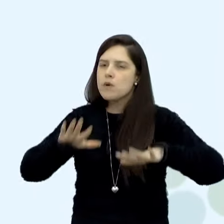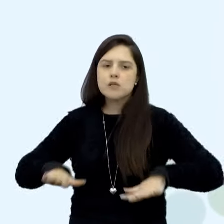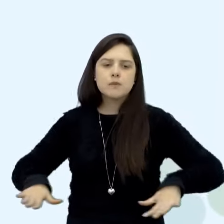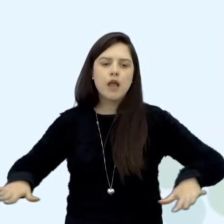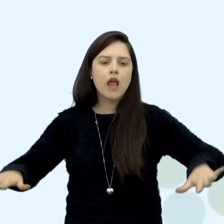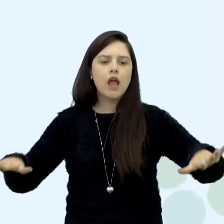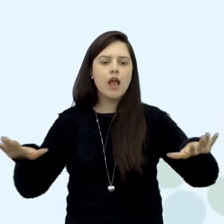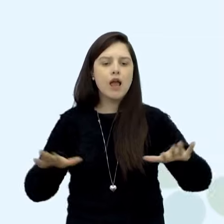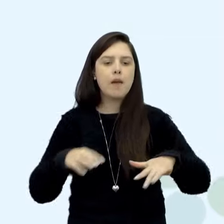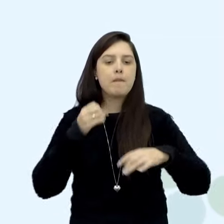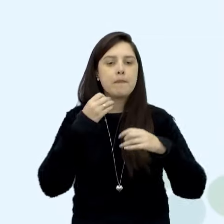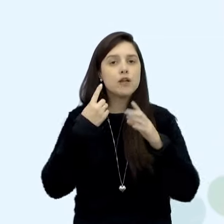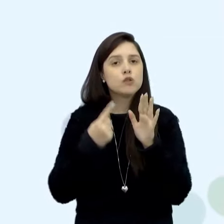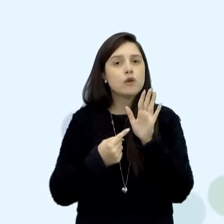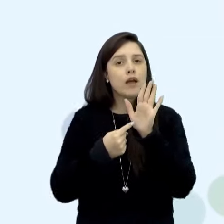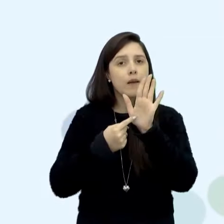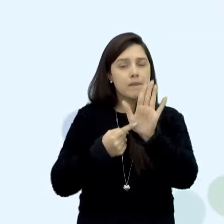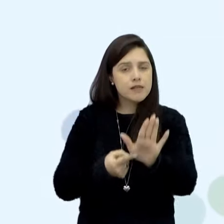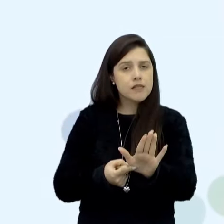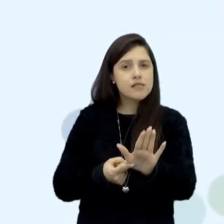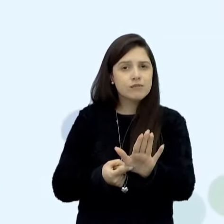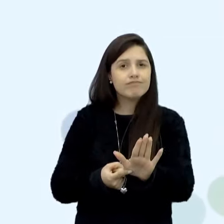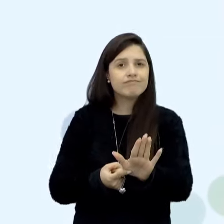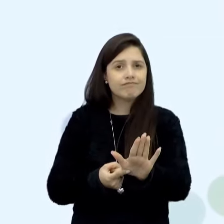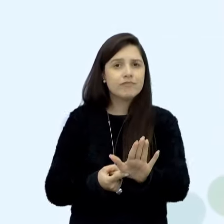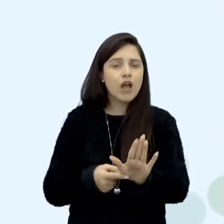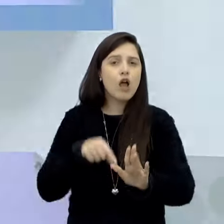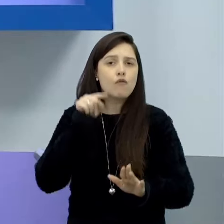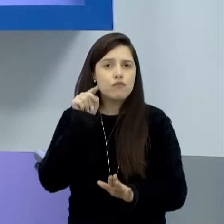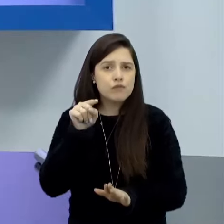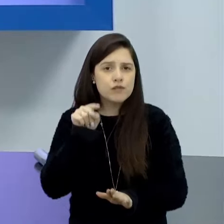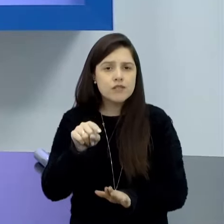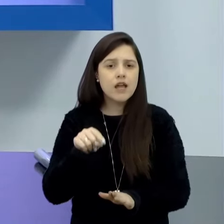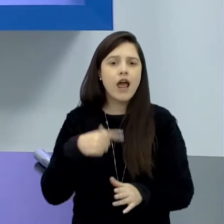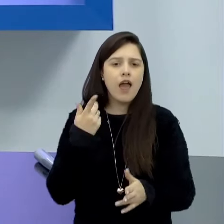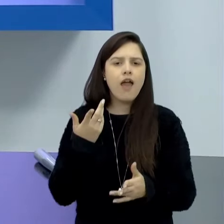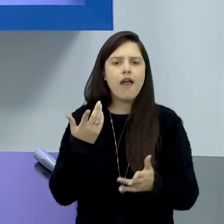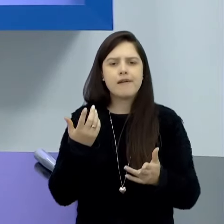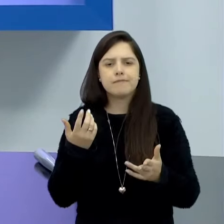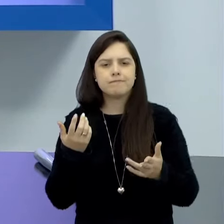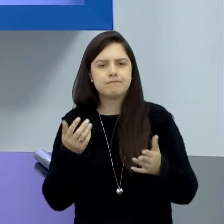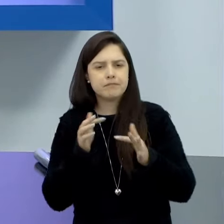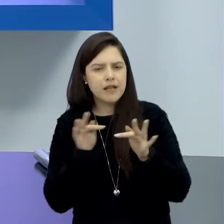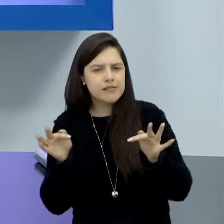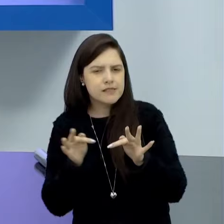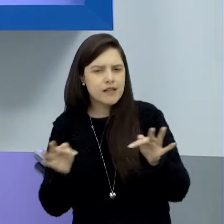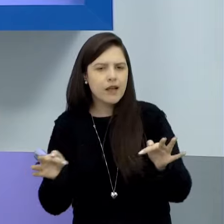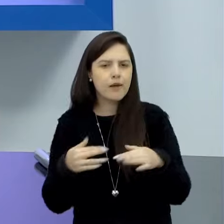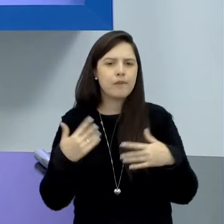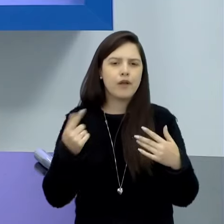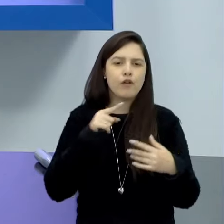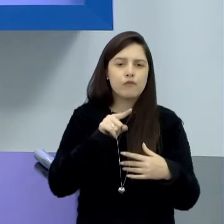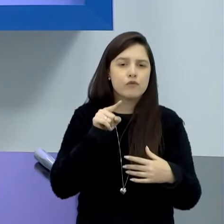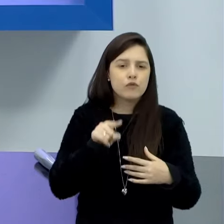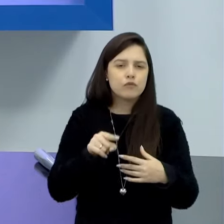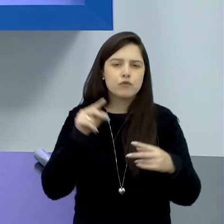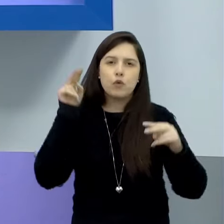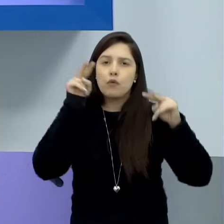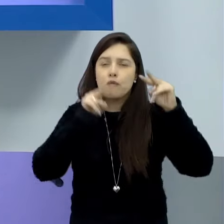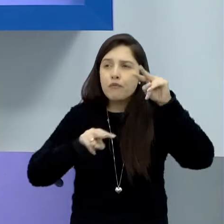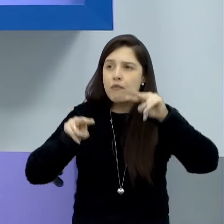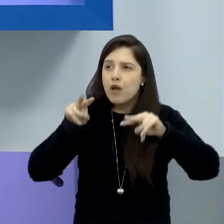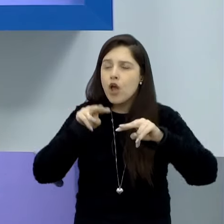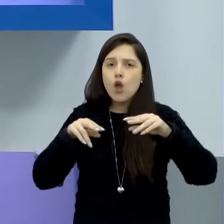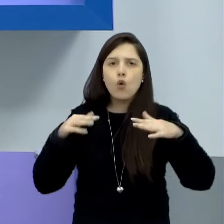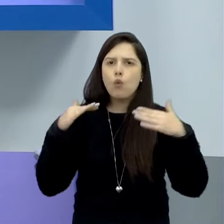bem como a sua representação. Então, você, de maneira mais simples, você está observando o mundo ao